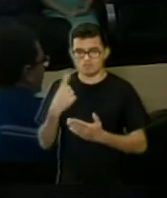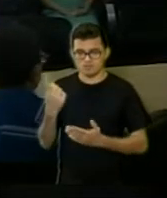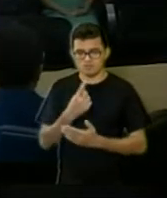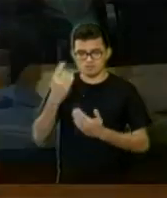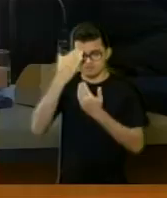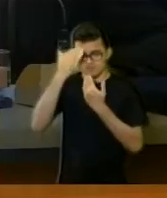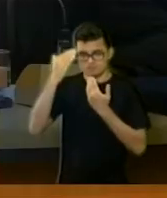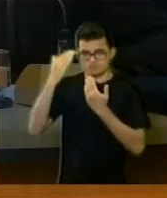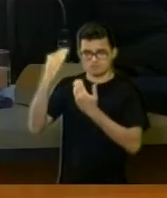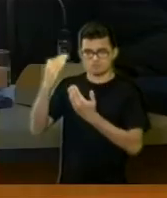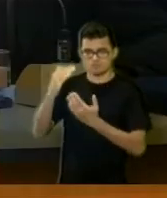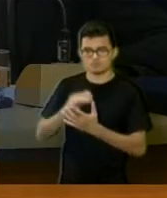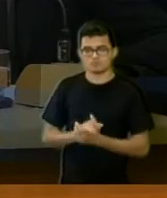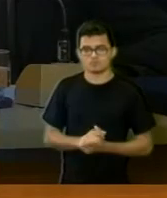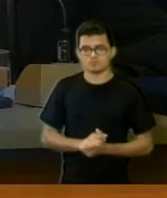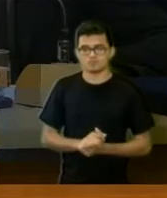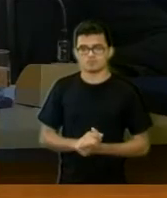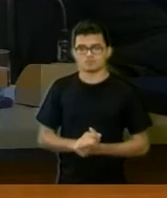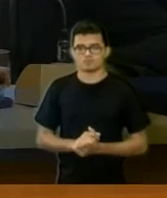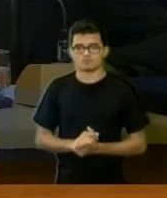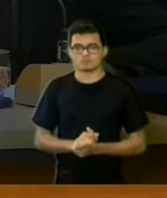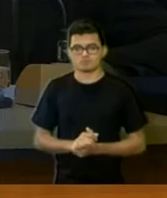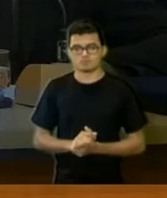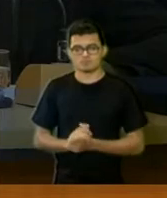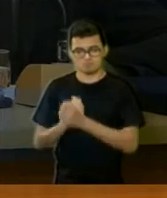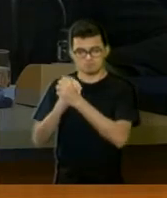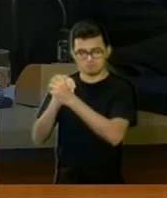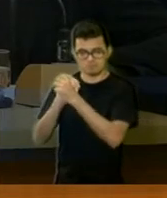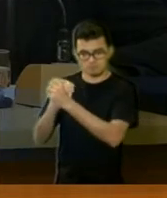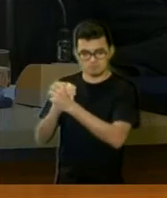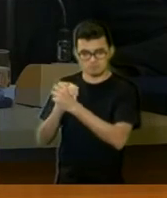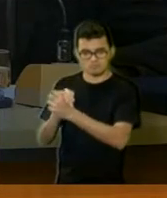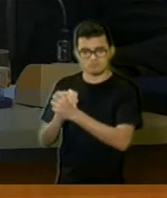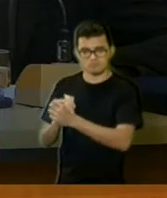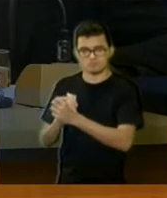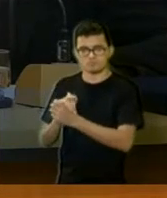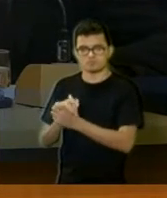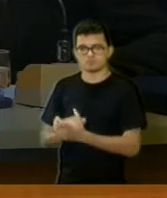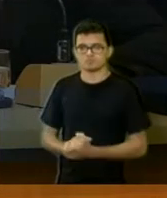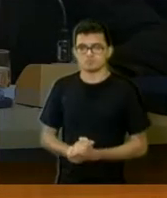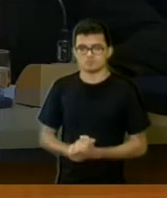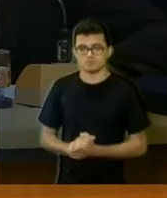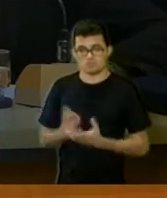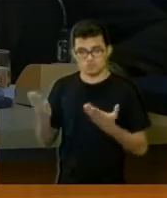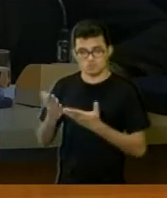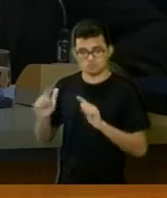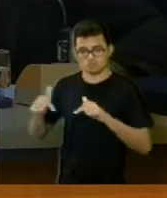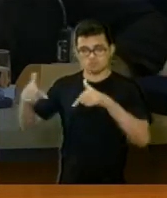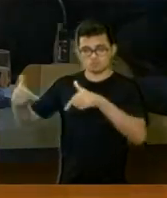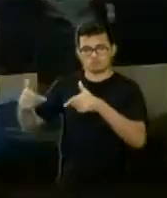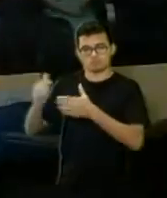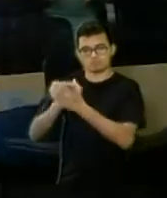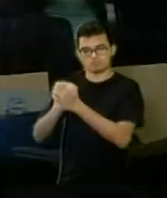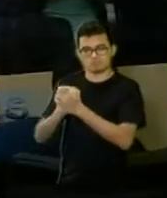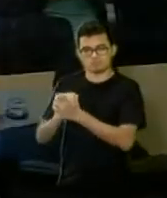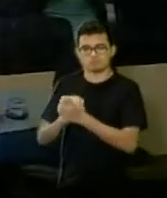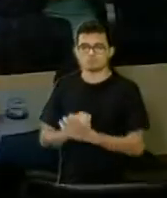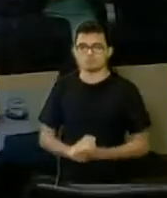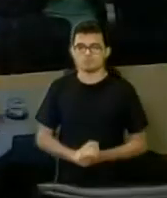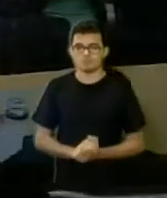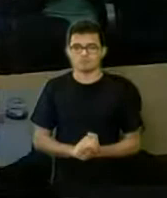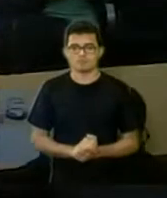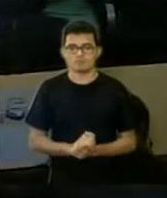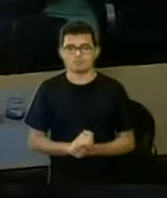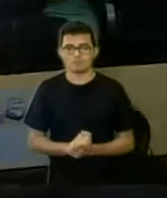né, e parabéns por essa homenagem que o senhor recebe hoje. Obrigado.